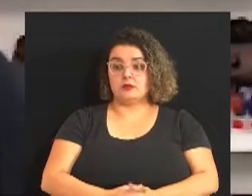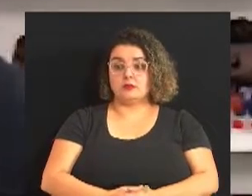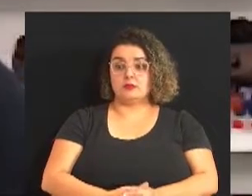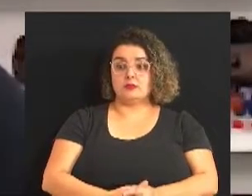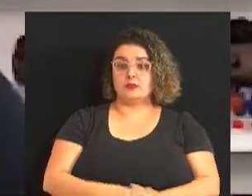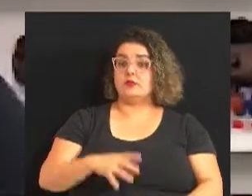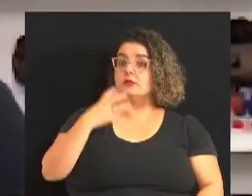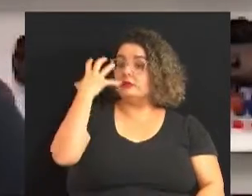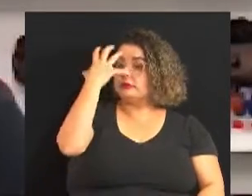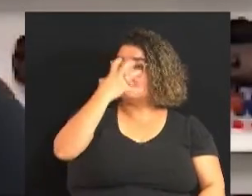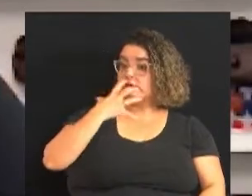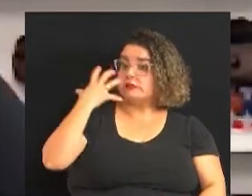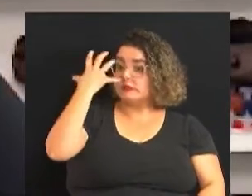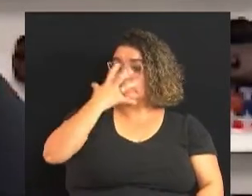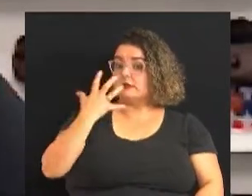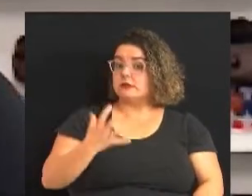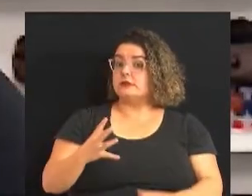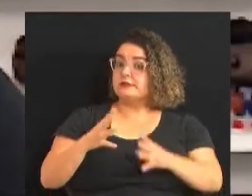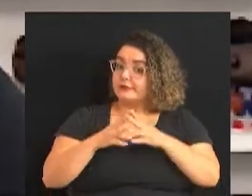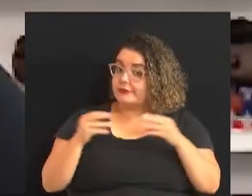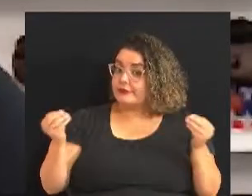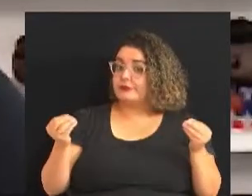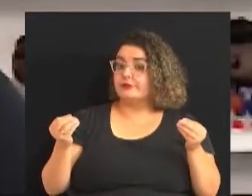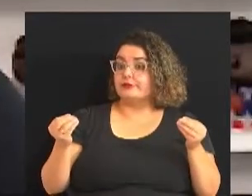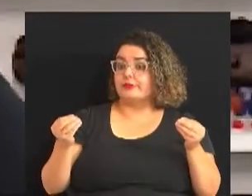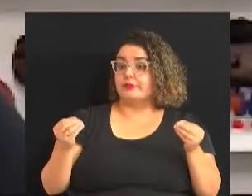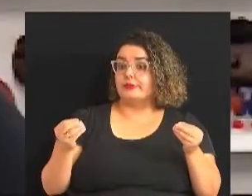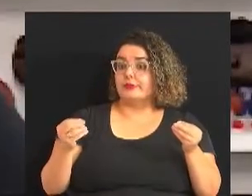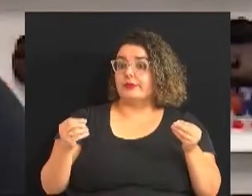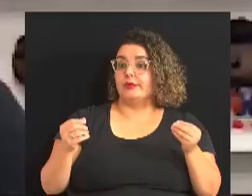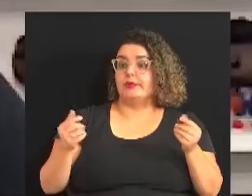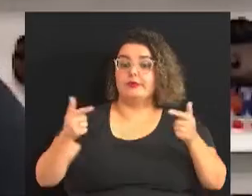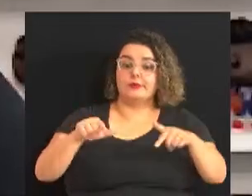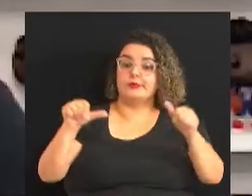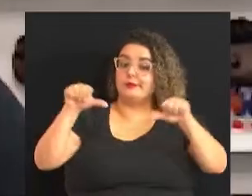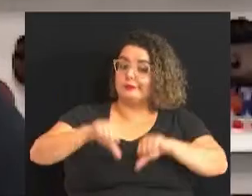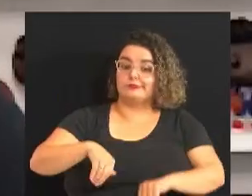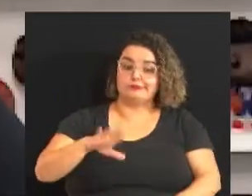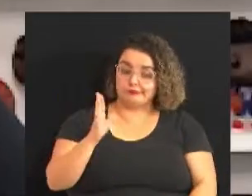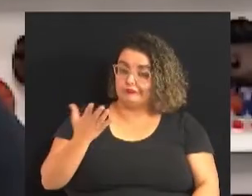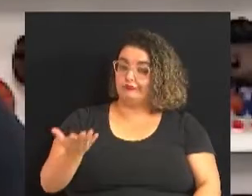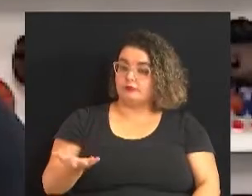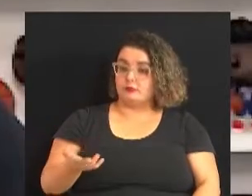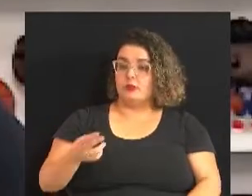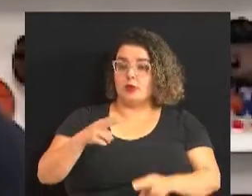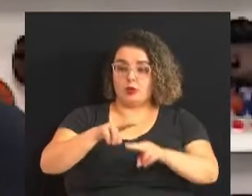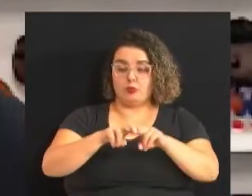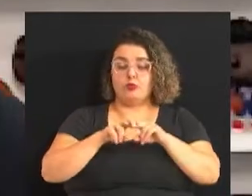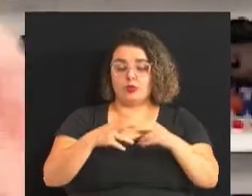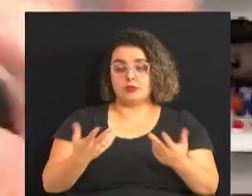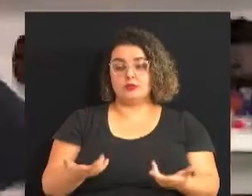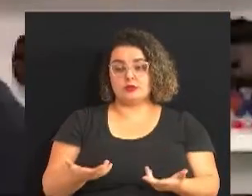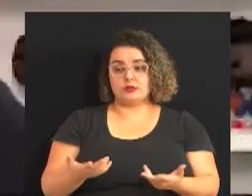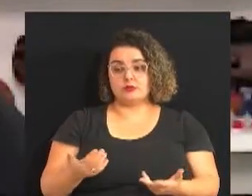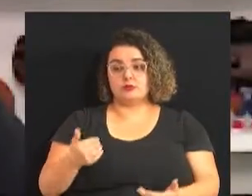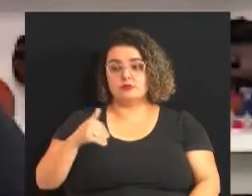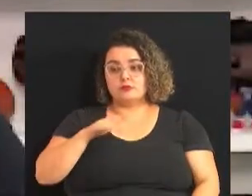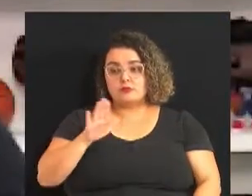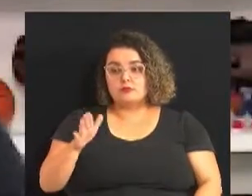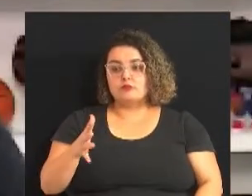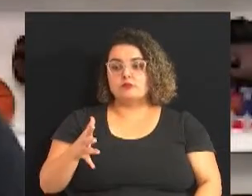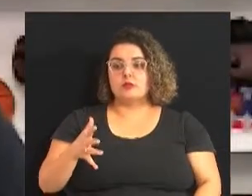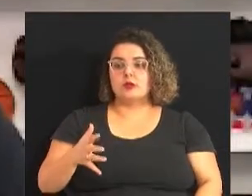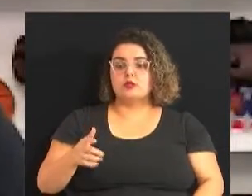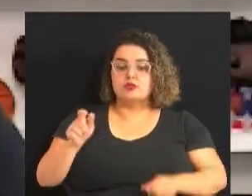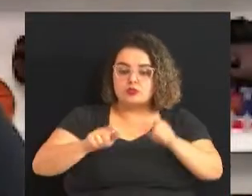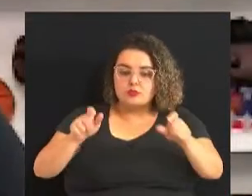paixão, dessa chama um dia se apagar e a gente ir para um lugar ainda pior. Eu acho que por isso que quanto mais você se cercar de pessoas